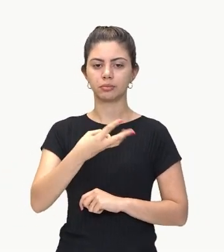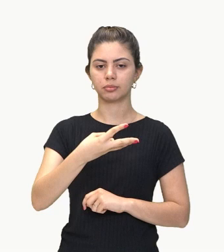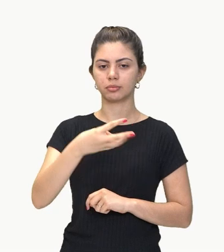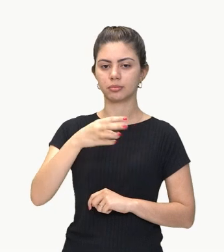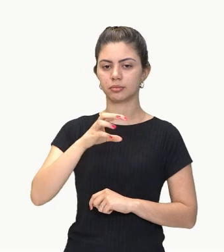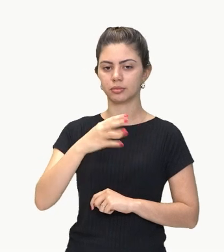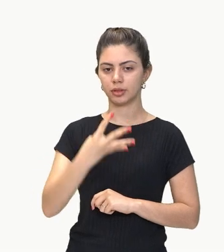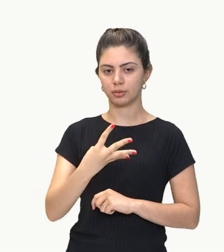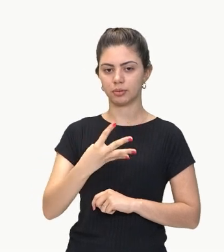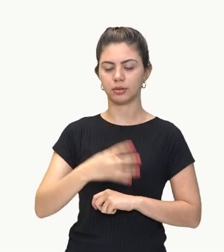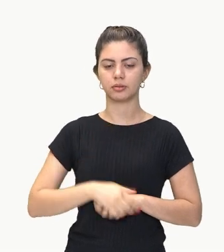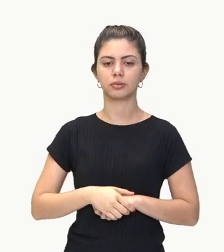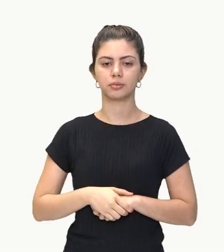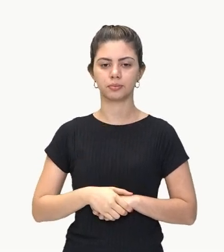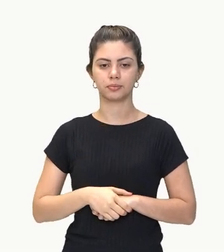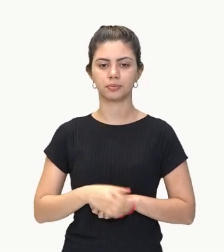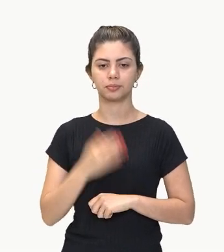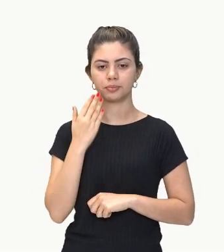34.